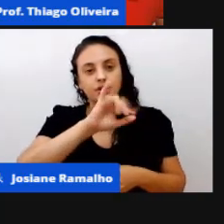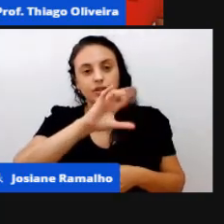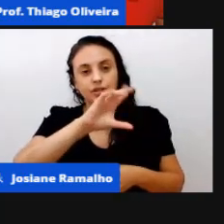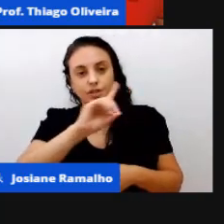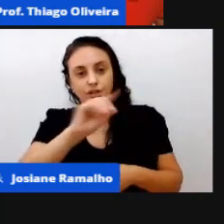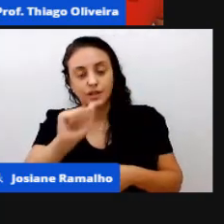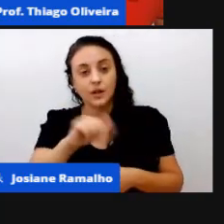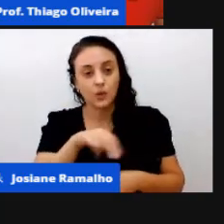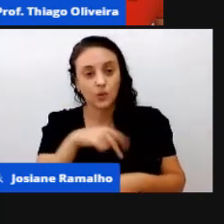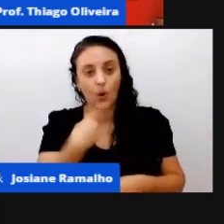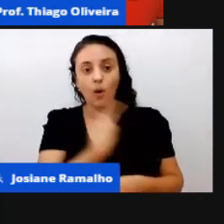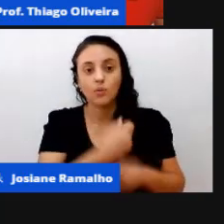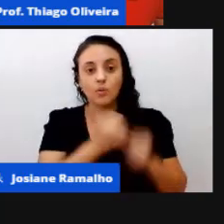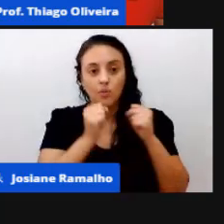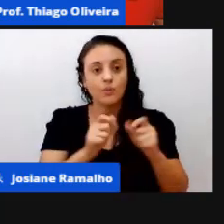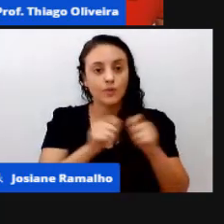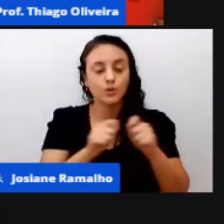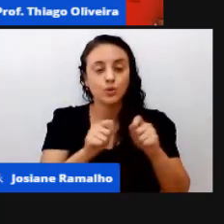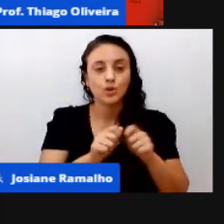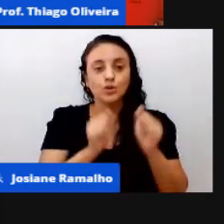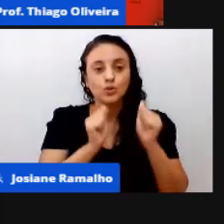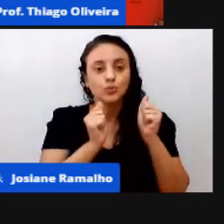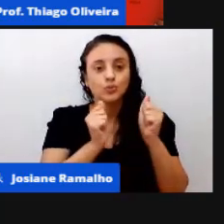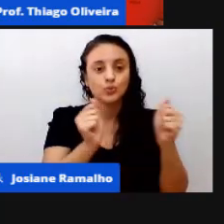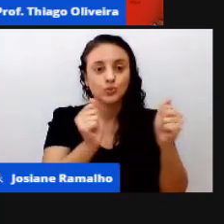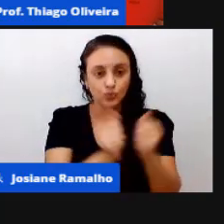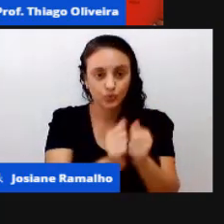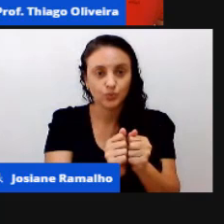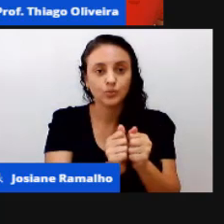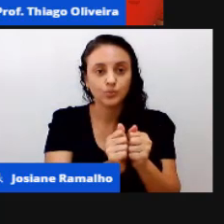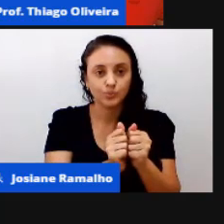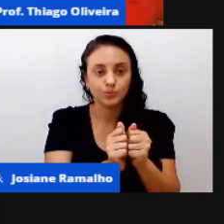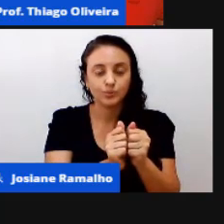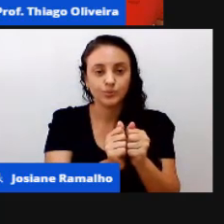aí executar